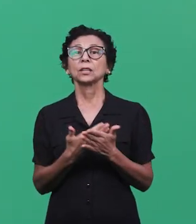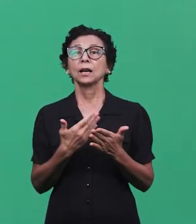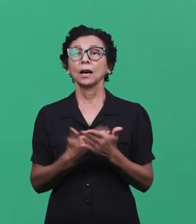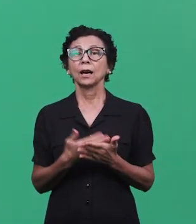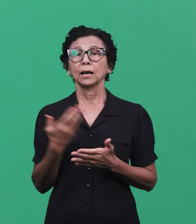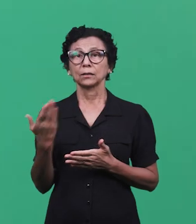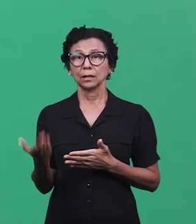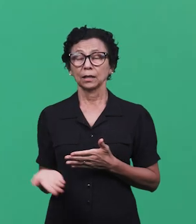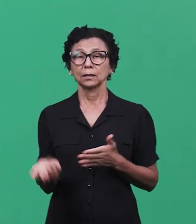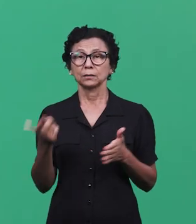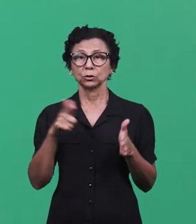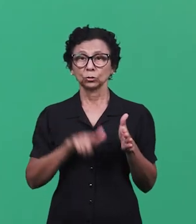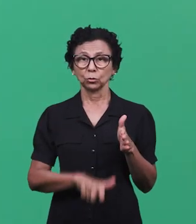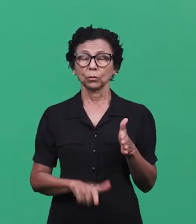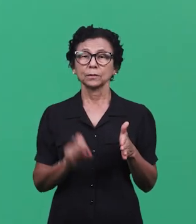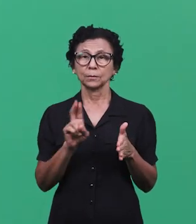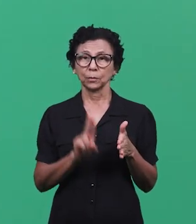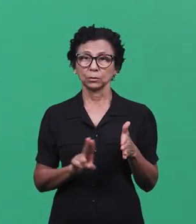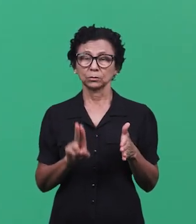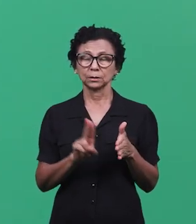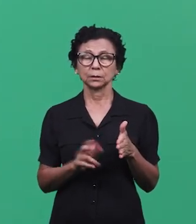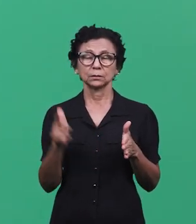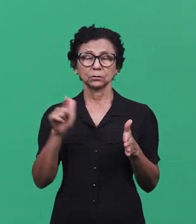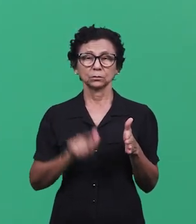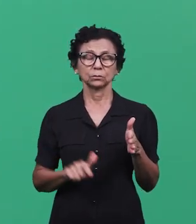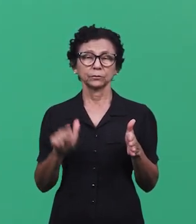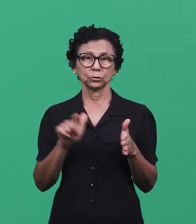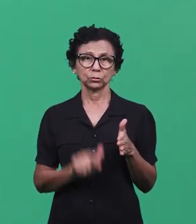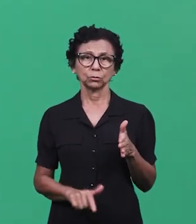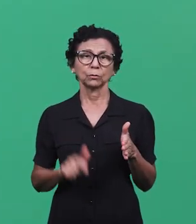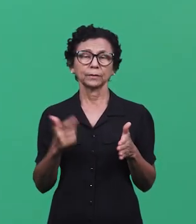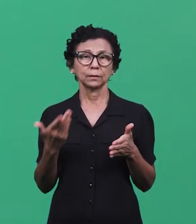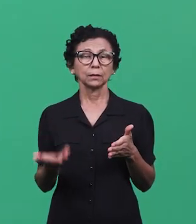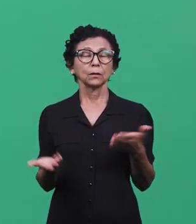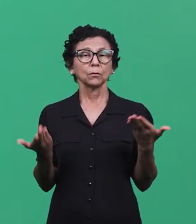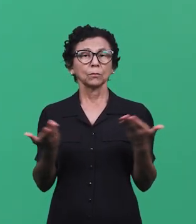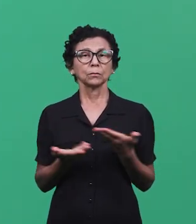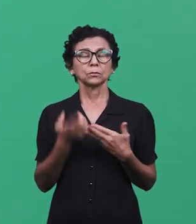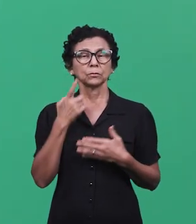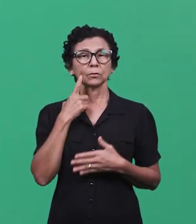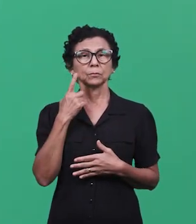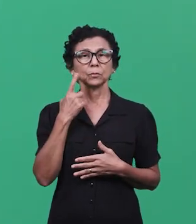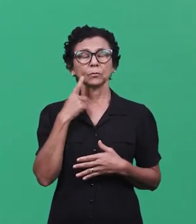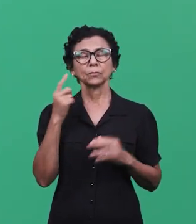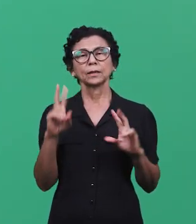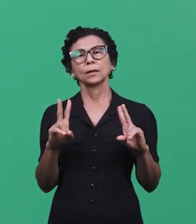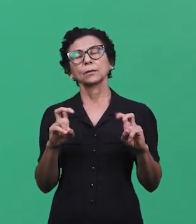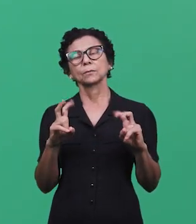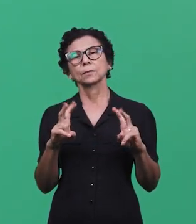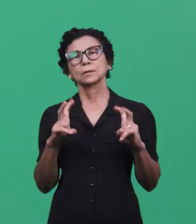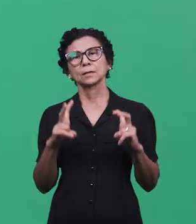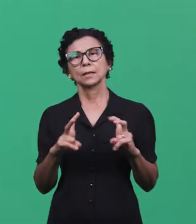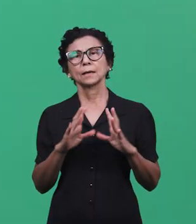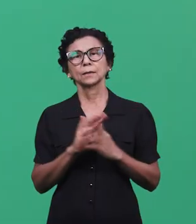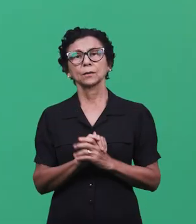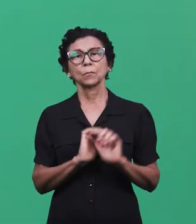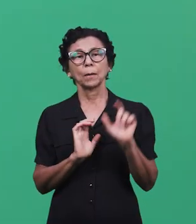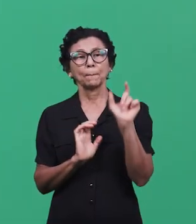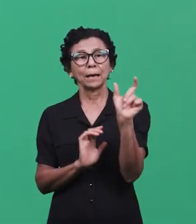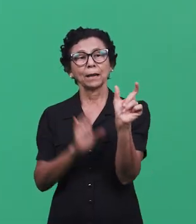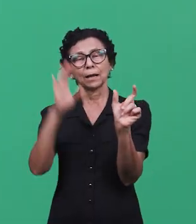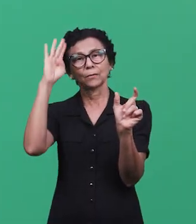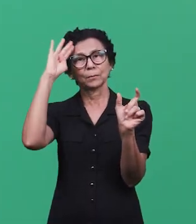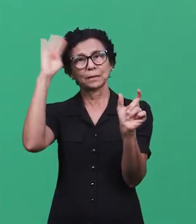ele é regravável. Então, o que normalmente nós vamos gravar aqui? O tema central, a palavra